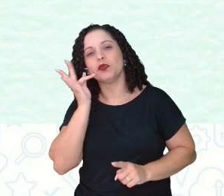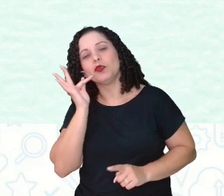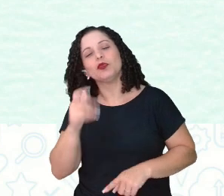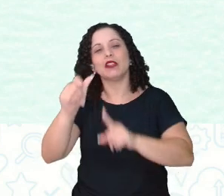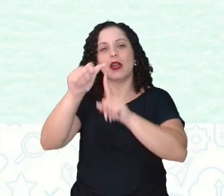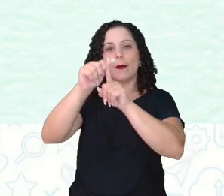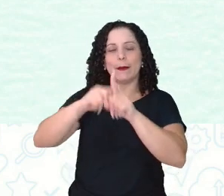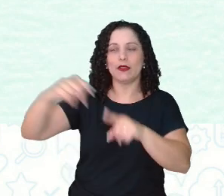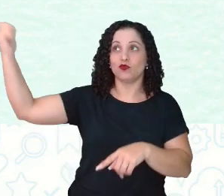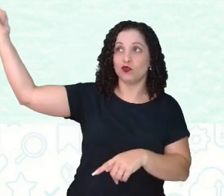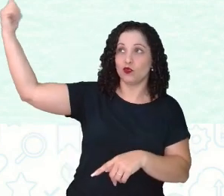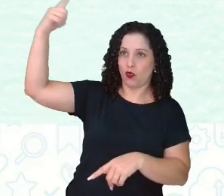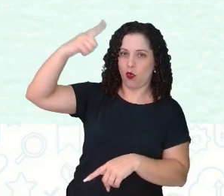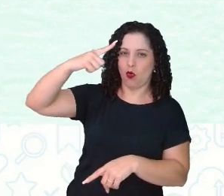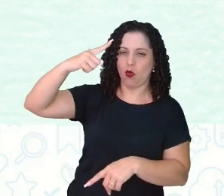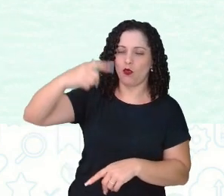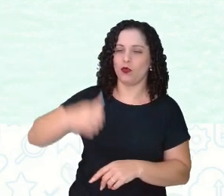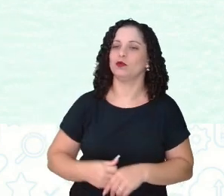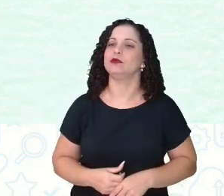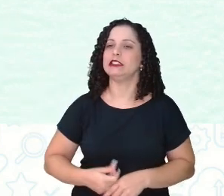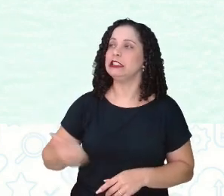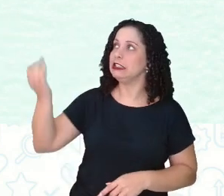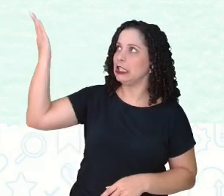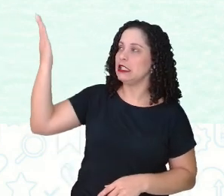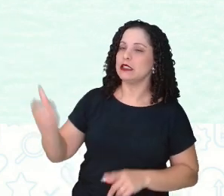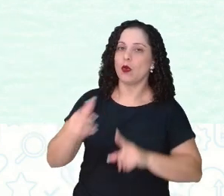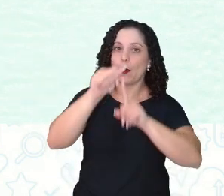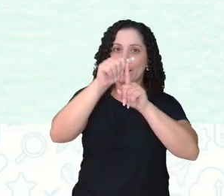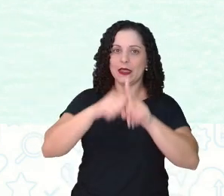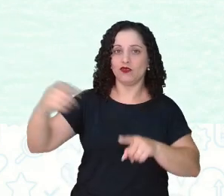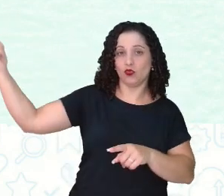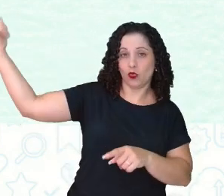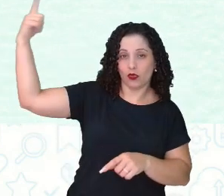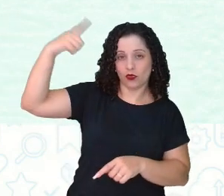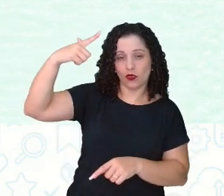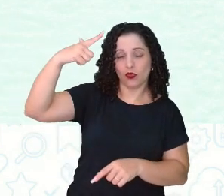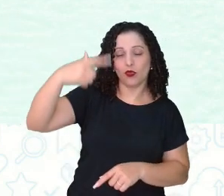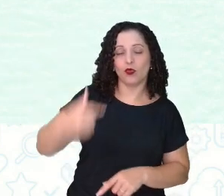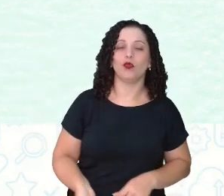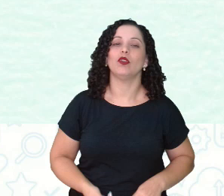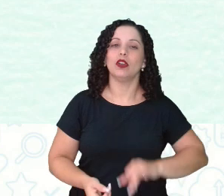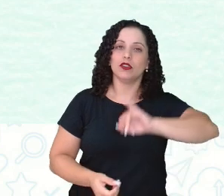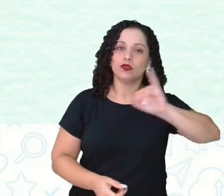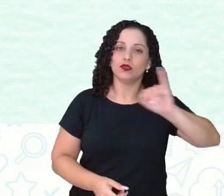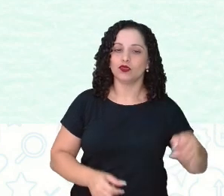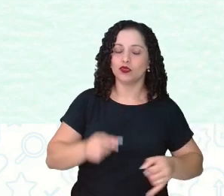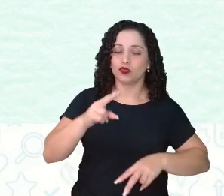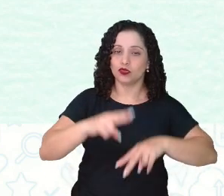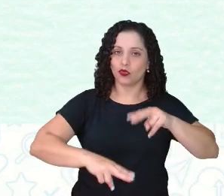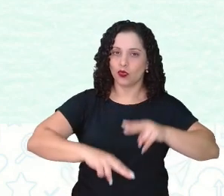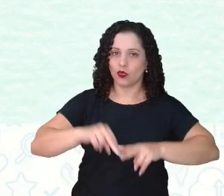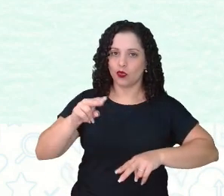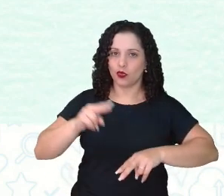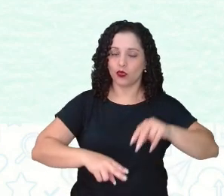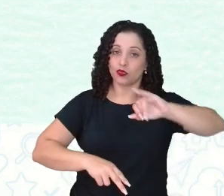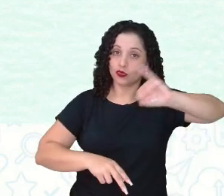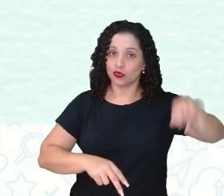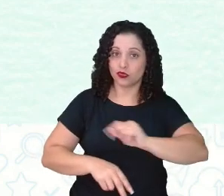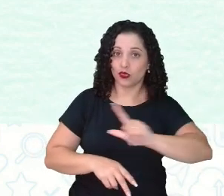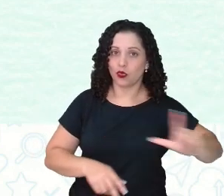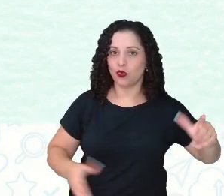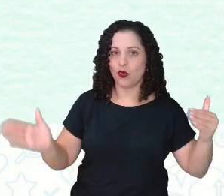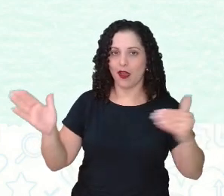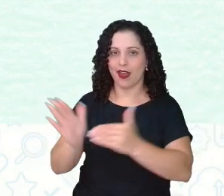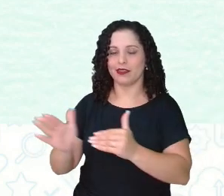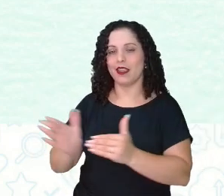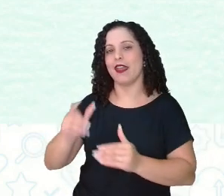esse mês aí, o Thermidor, que é o mês do calor, que vai de 19 de julho a 17 de agosto, vocês daqui a pouquinho